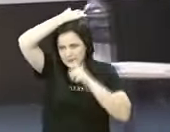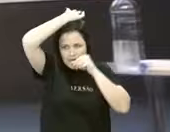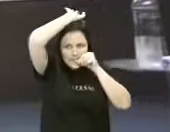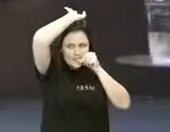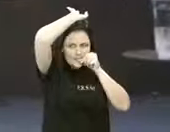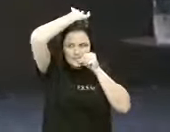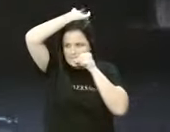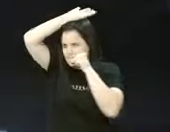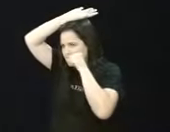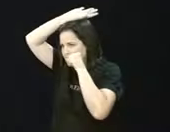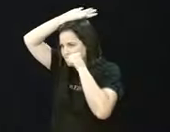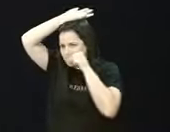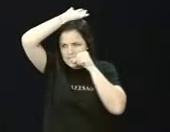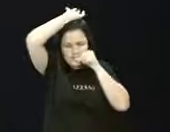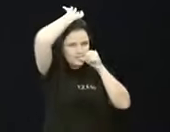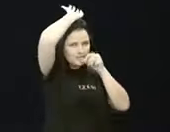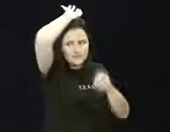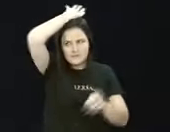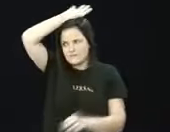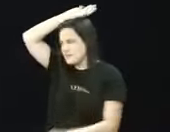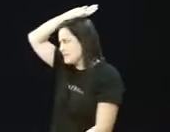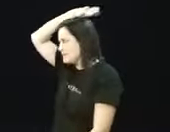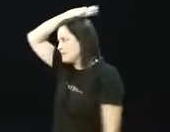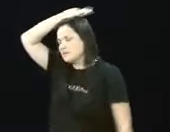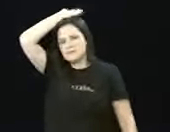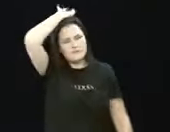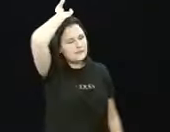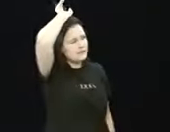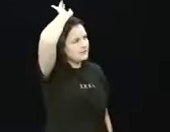Olha como este serafim mira em você agora.